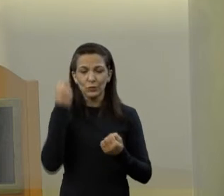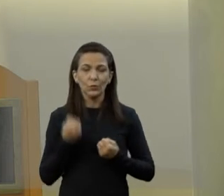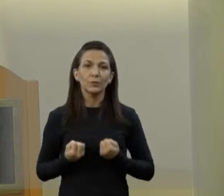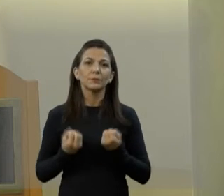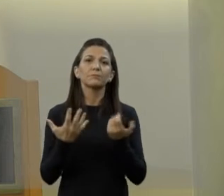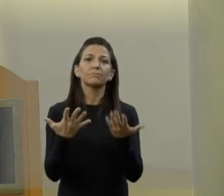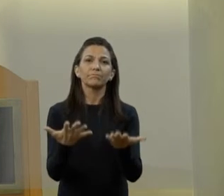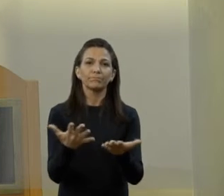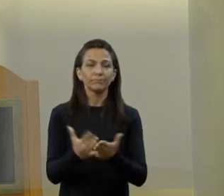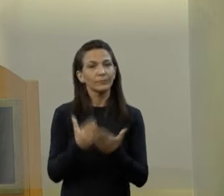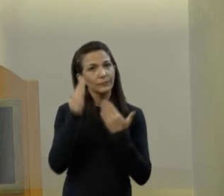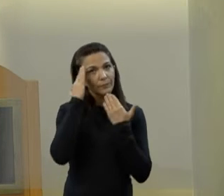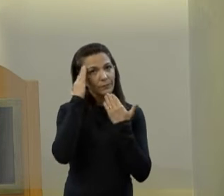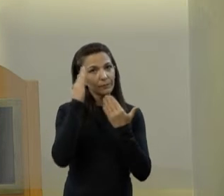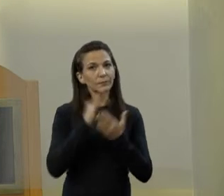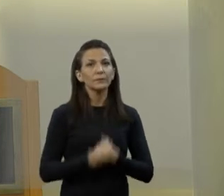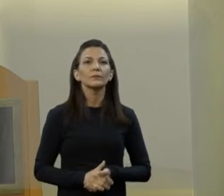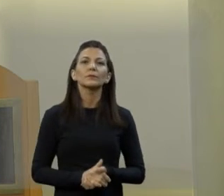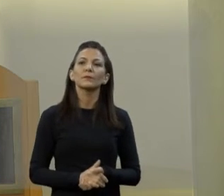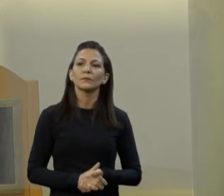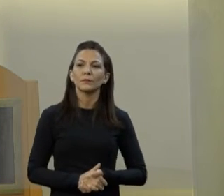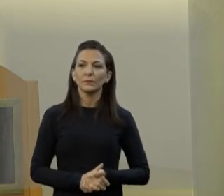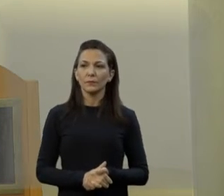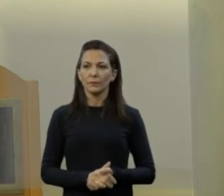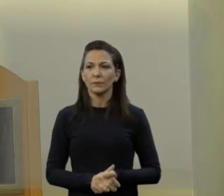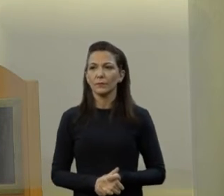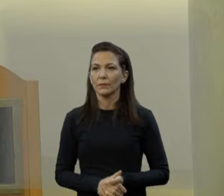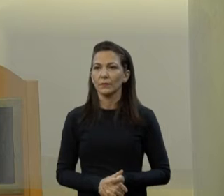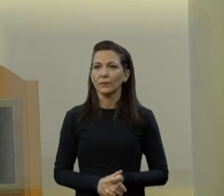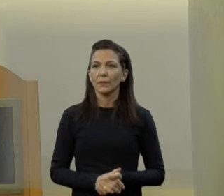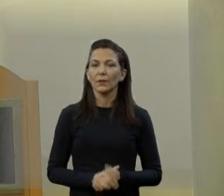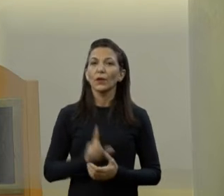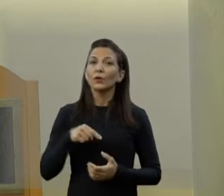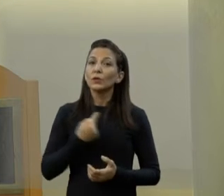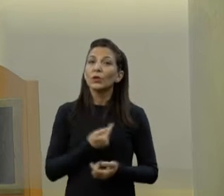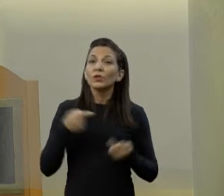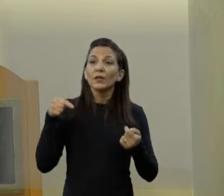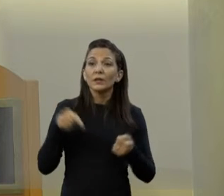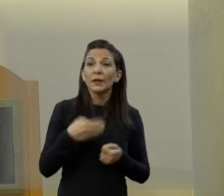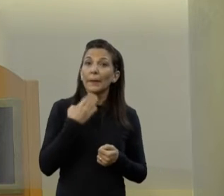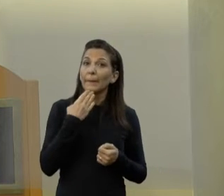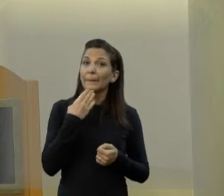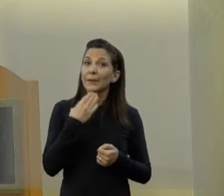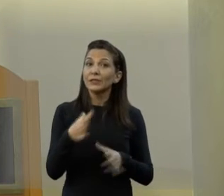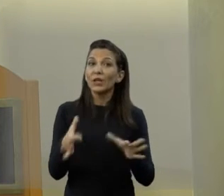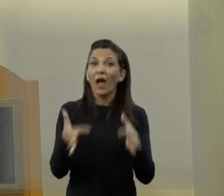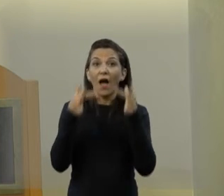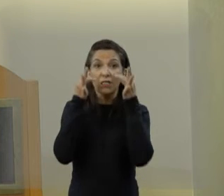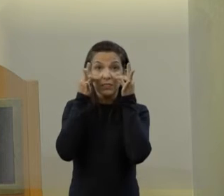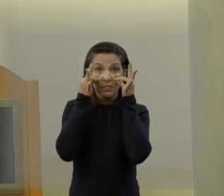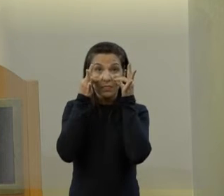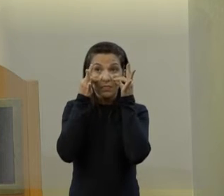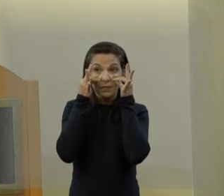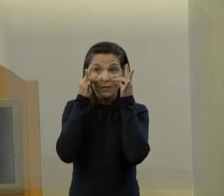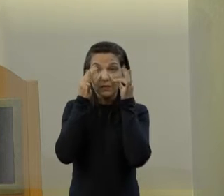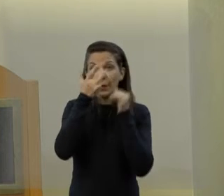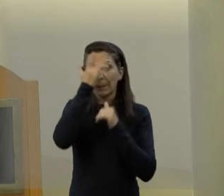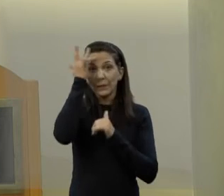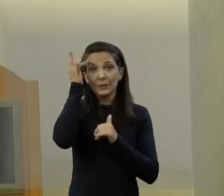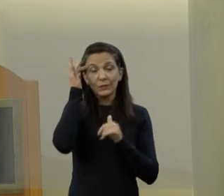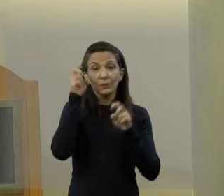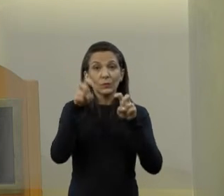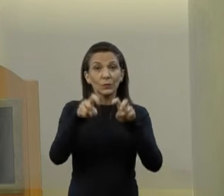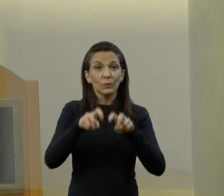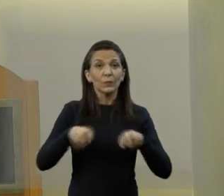na cidade tô brigada viu presidente e a gente só tá aqui pedindo um pouquinho de atenção para as pessoas